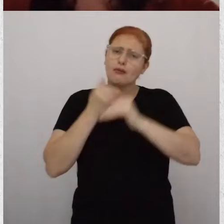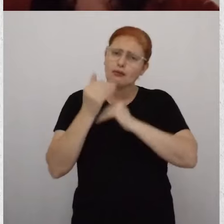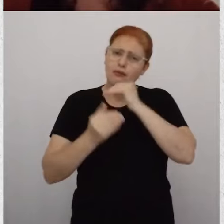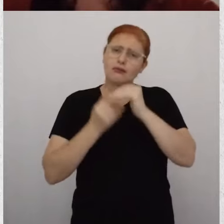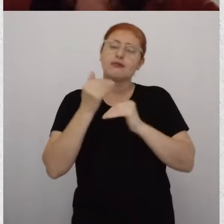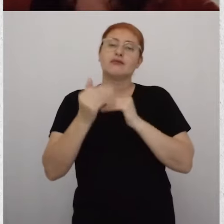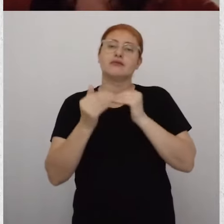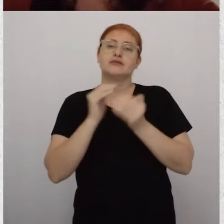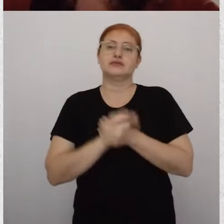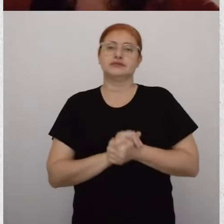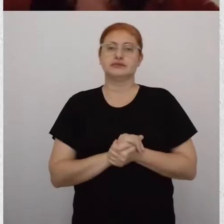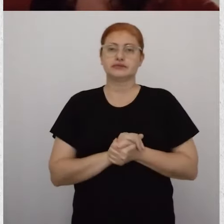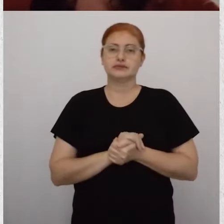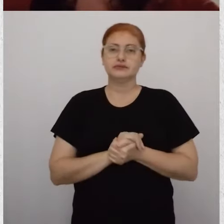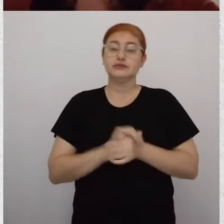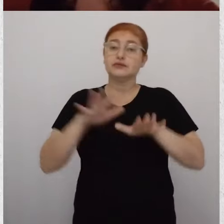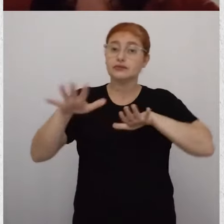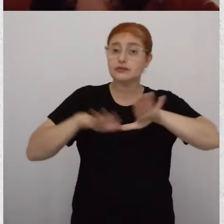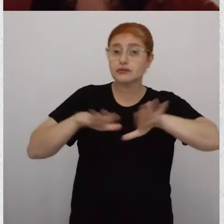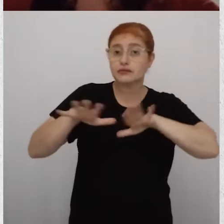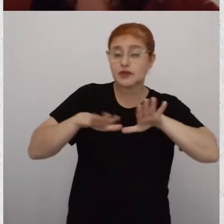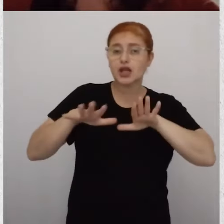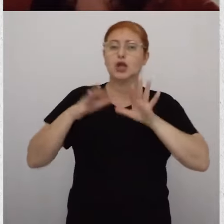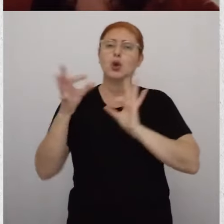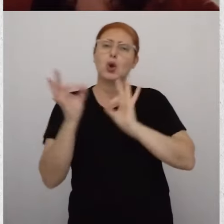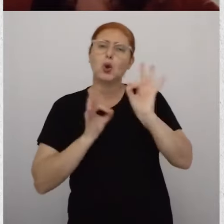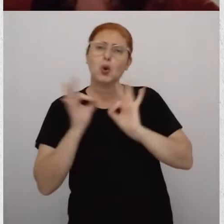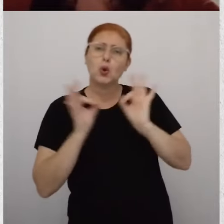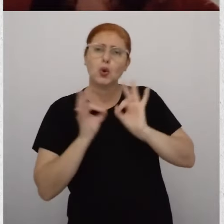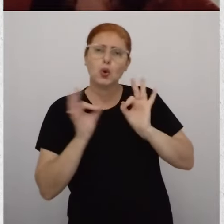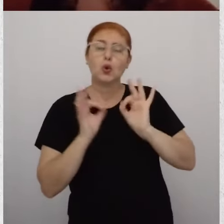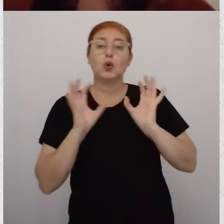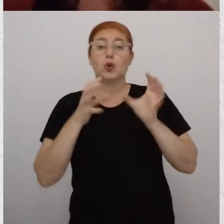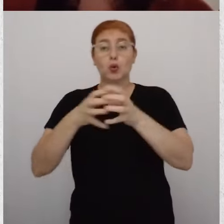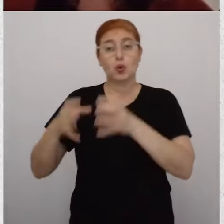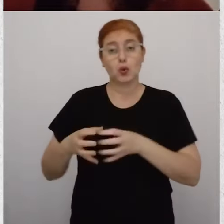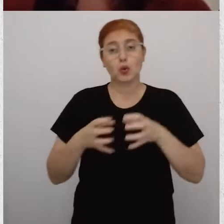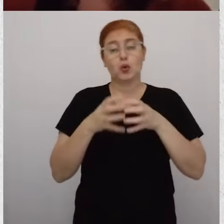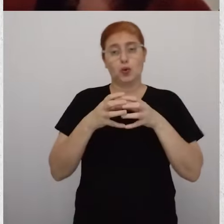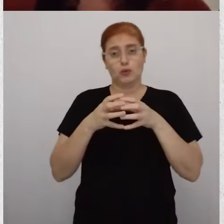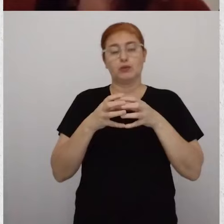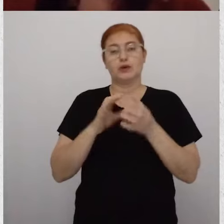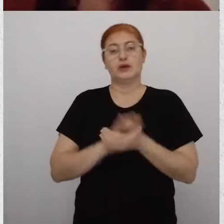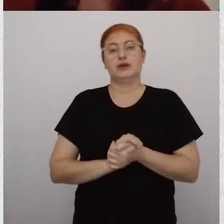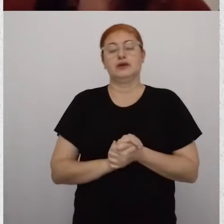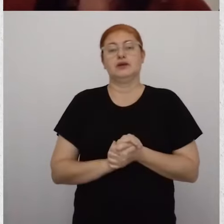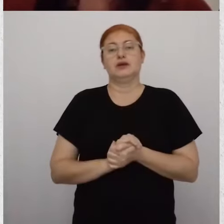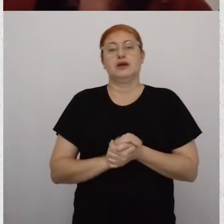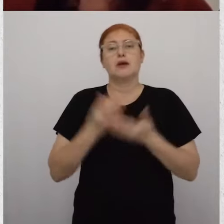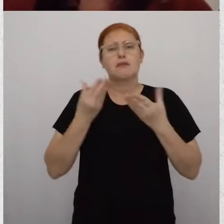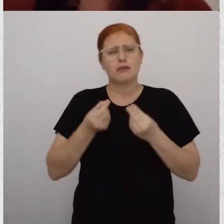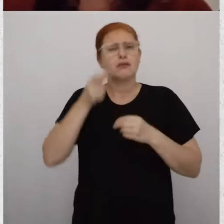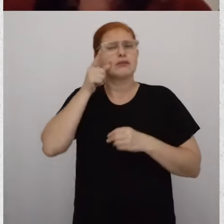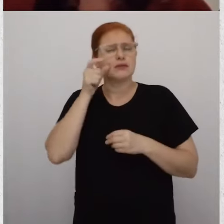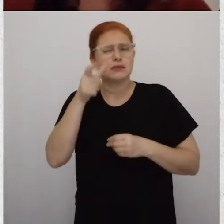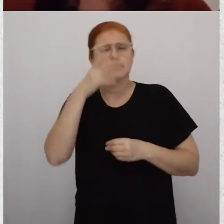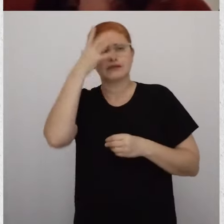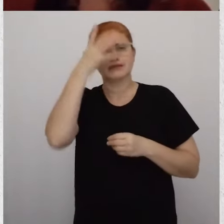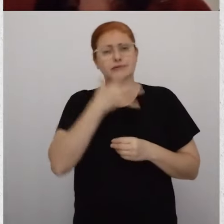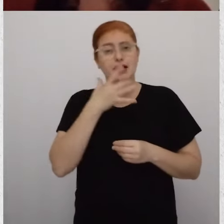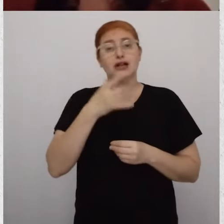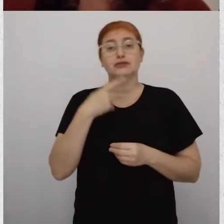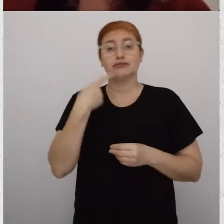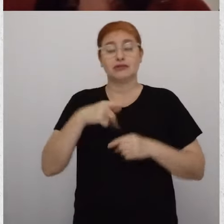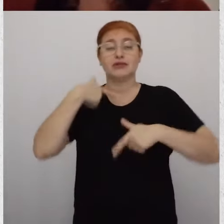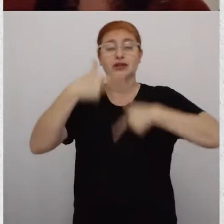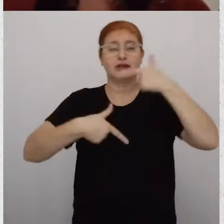processos, aos movimentos organizados, né, aos coletivos. É muito interessante, eu acho que o